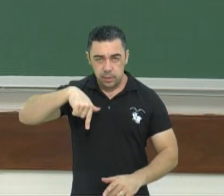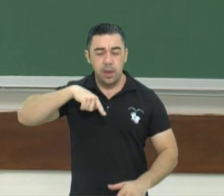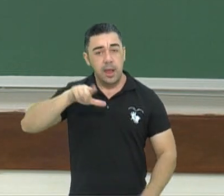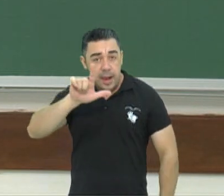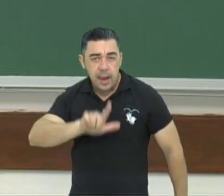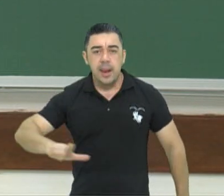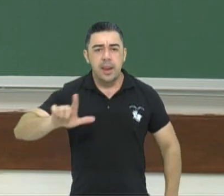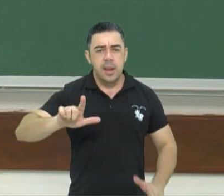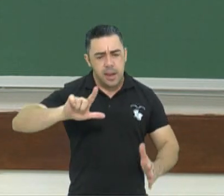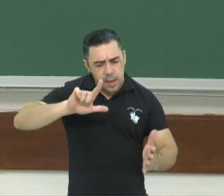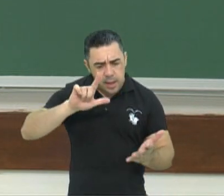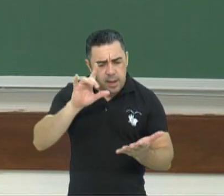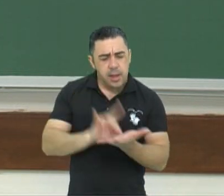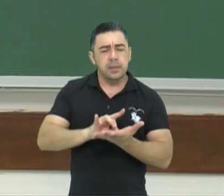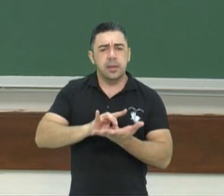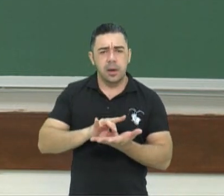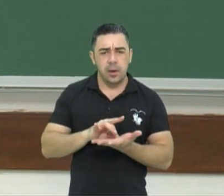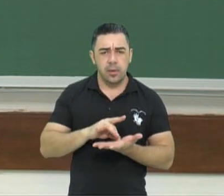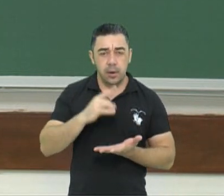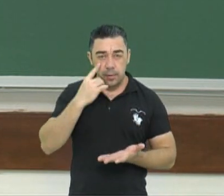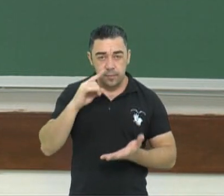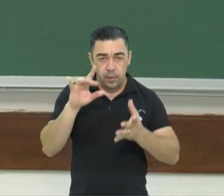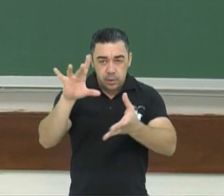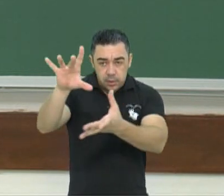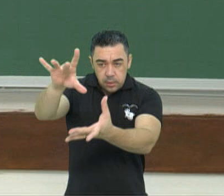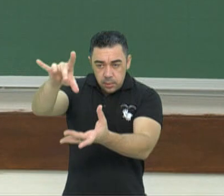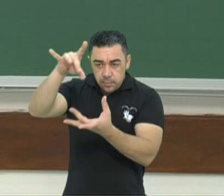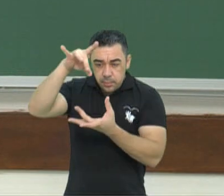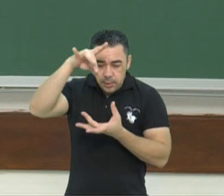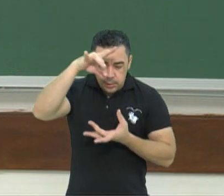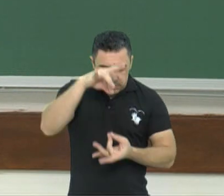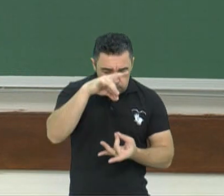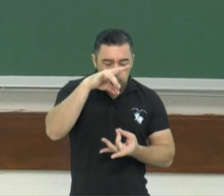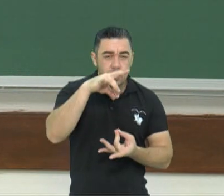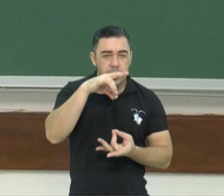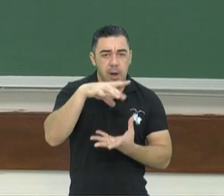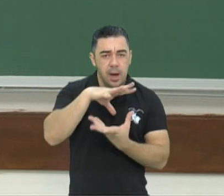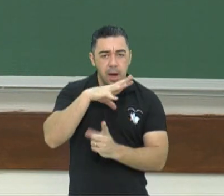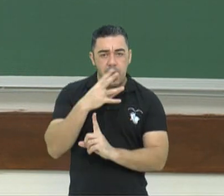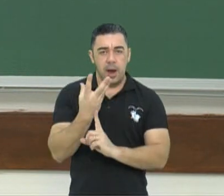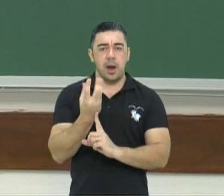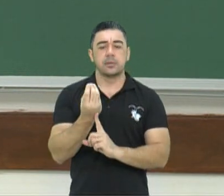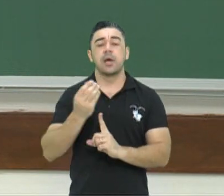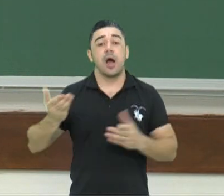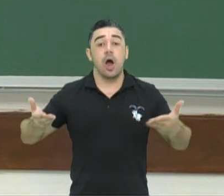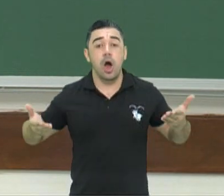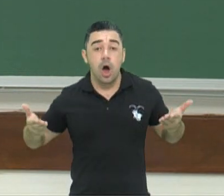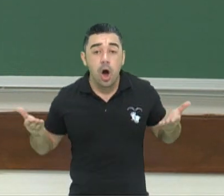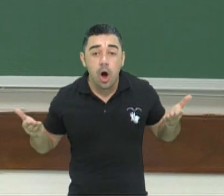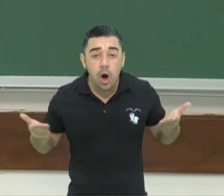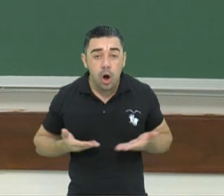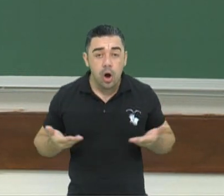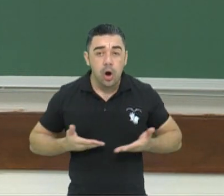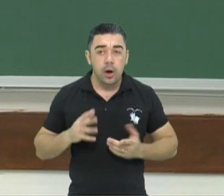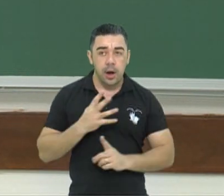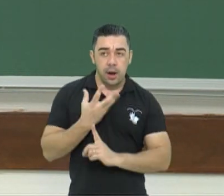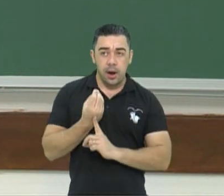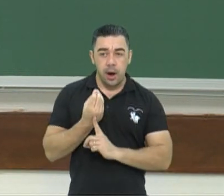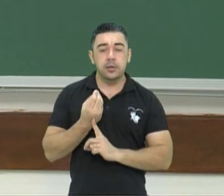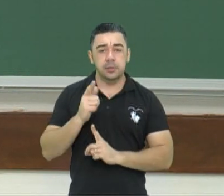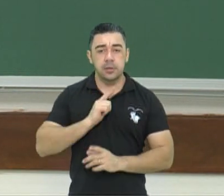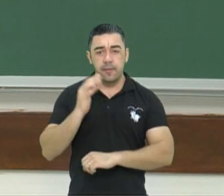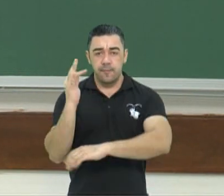literalidade da forma. Ou seja, eles tiraram a expressão na arte, fizeram uma arte meramente